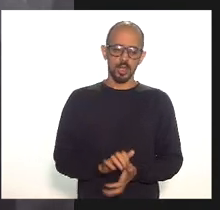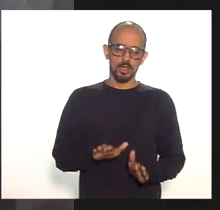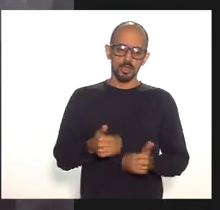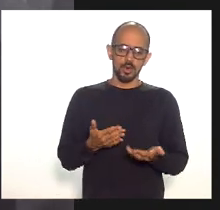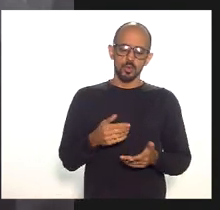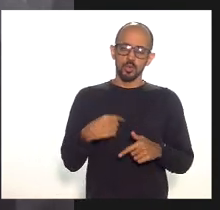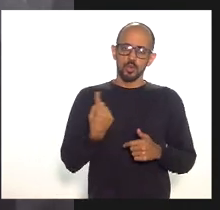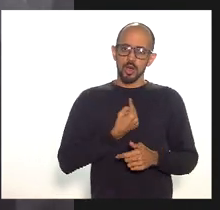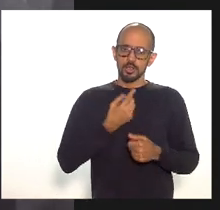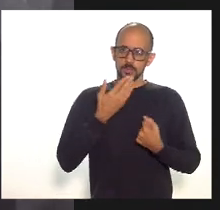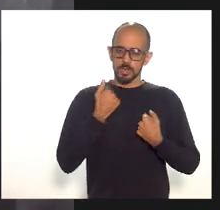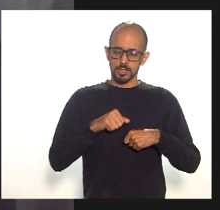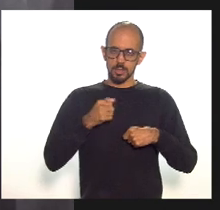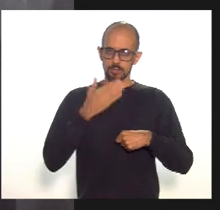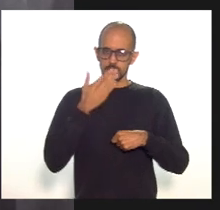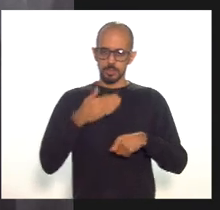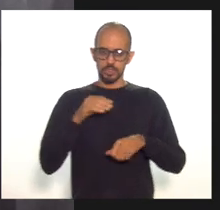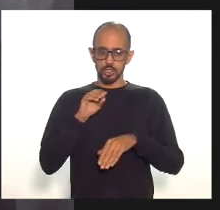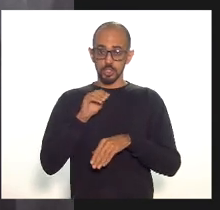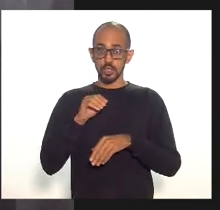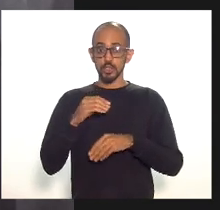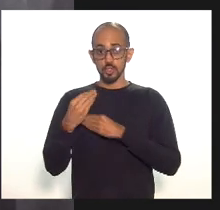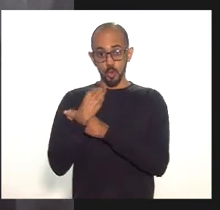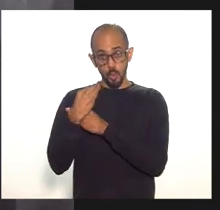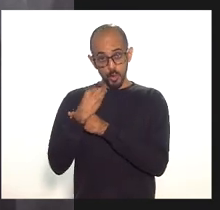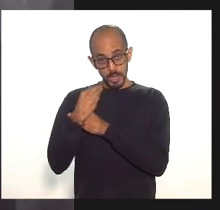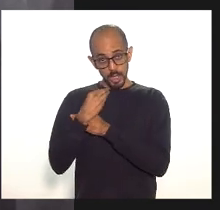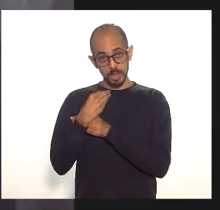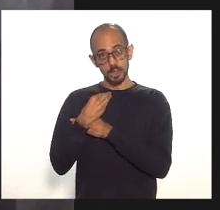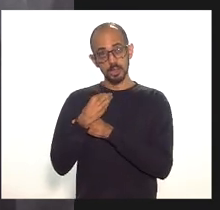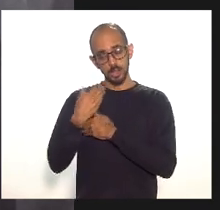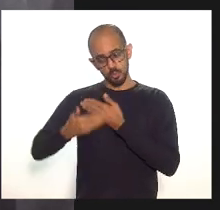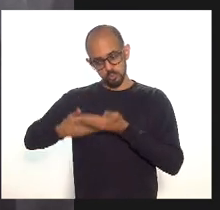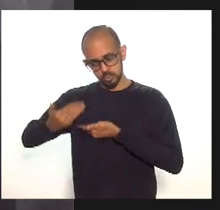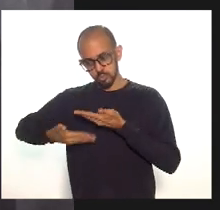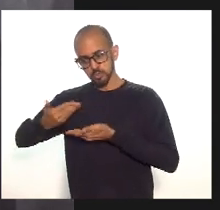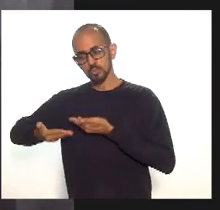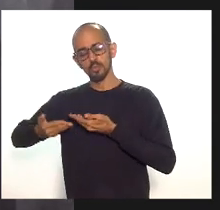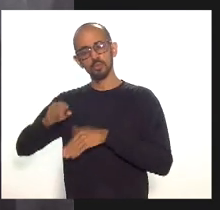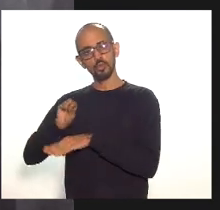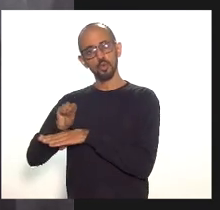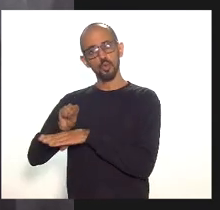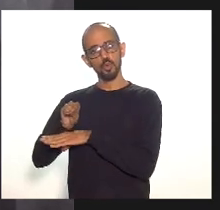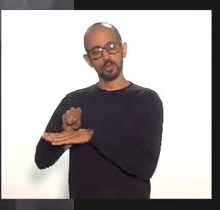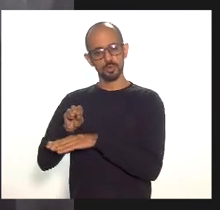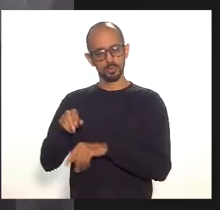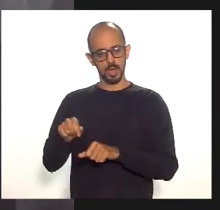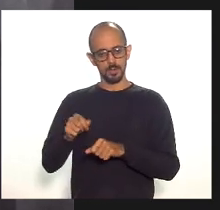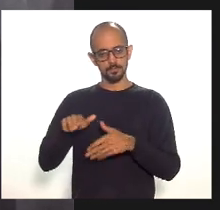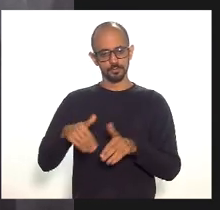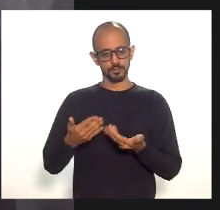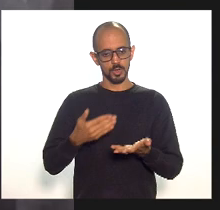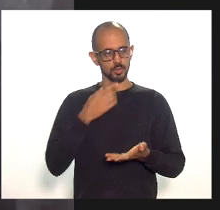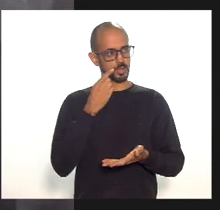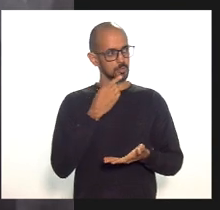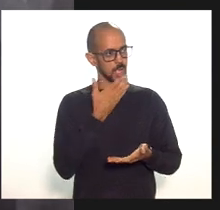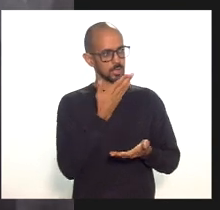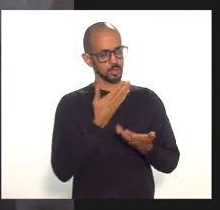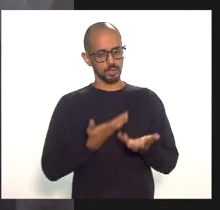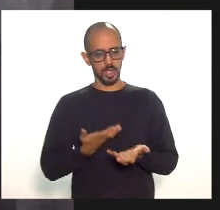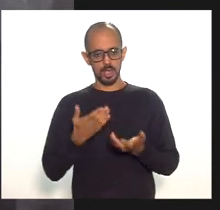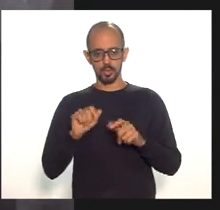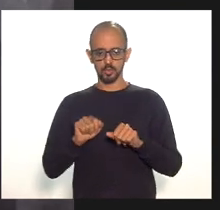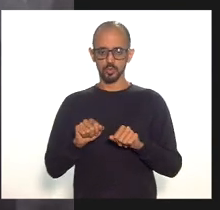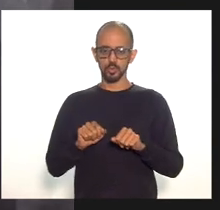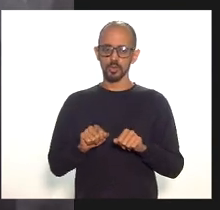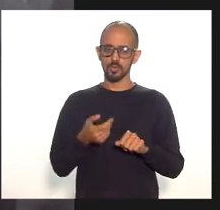para as pessoas se cuidem, para a gente também se cuidar, para cuidar dos outros. Então, deputado, hoje eu queria colocar